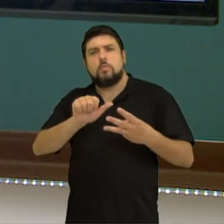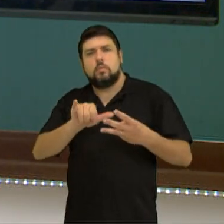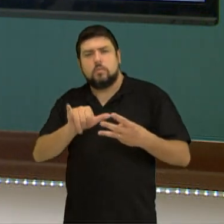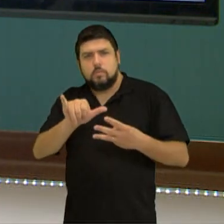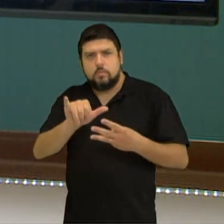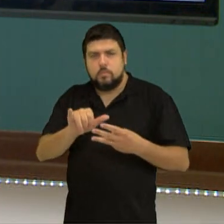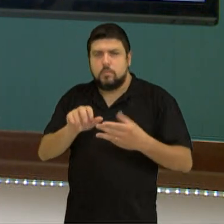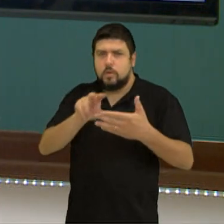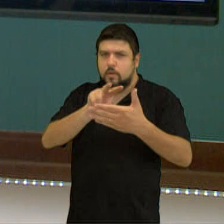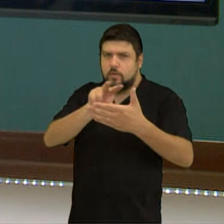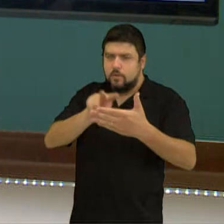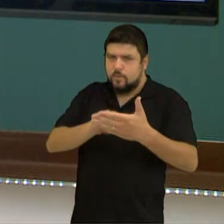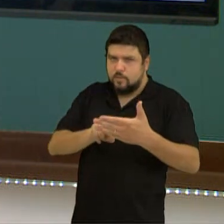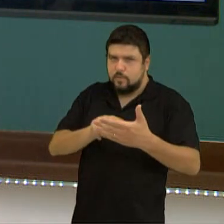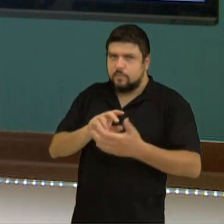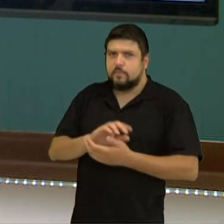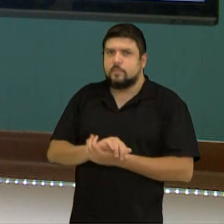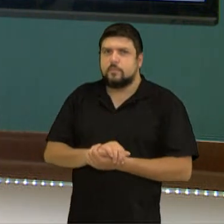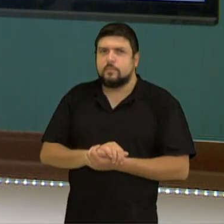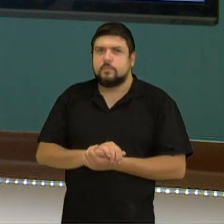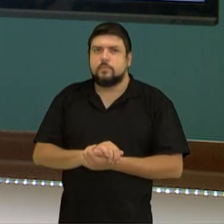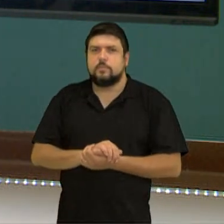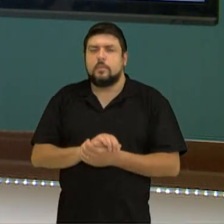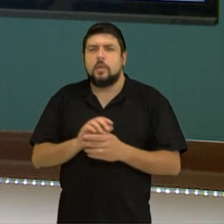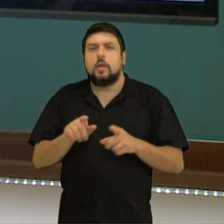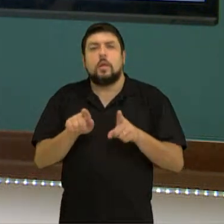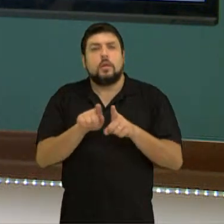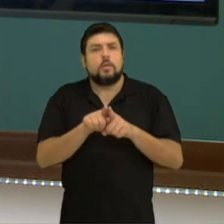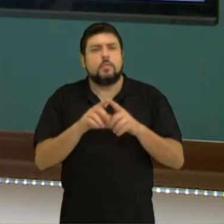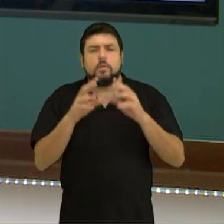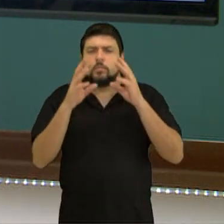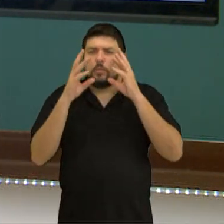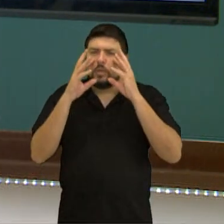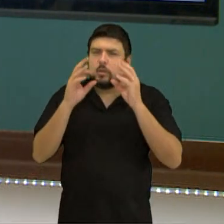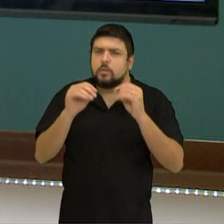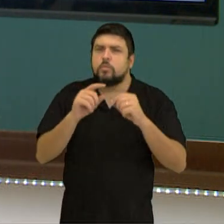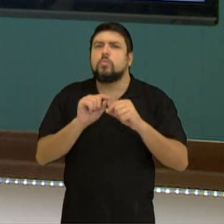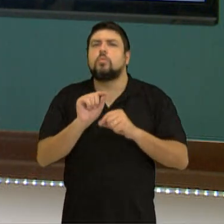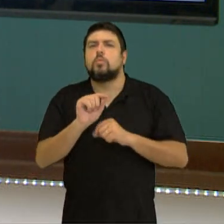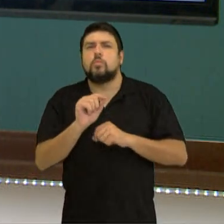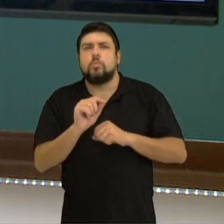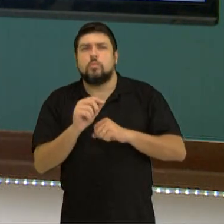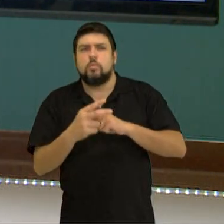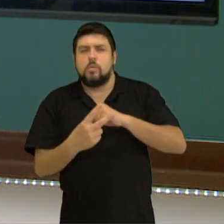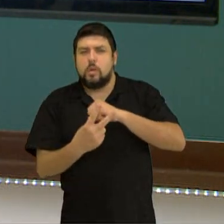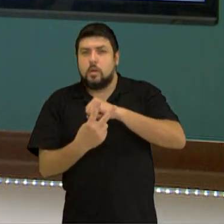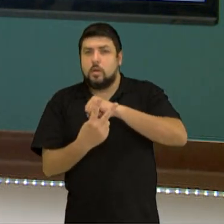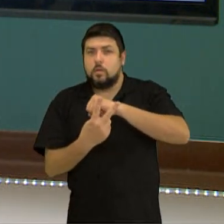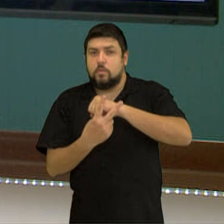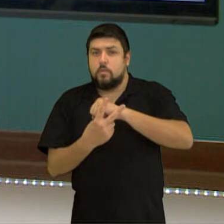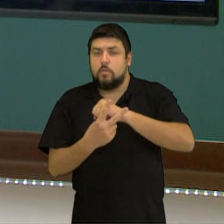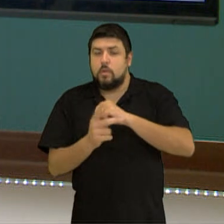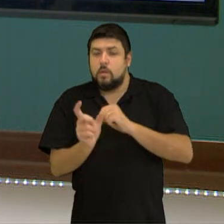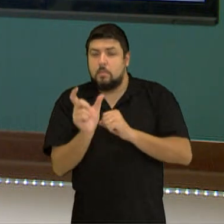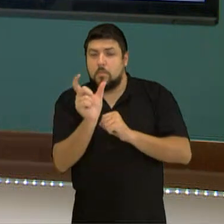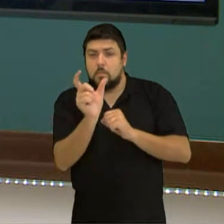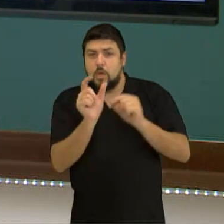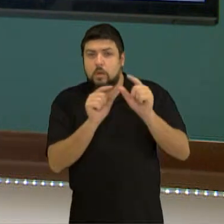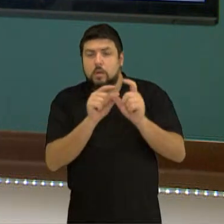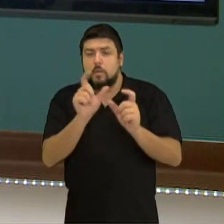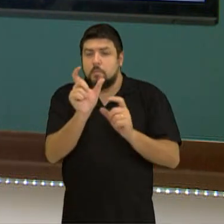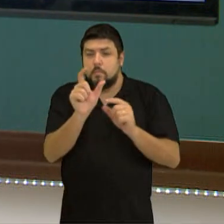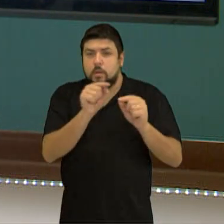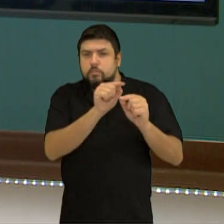Reading. Bora ler comigo? E preste atenção nos verbos que estão sublinhados. São todos